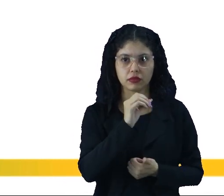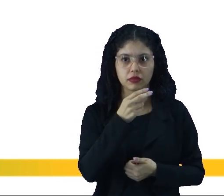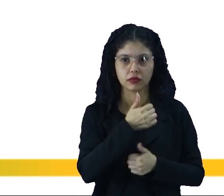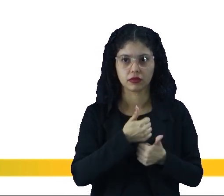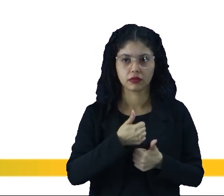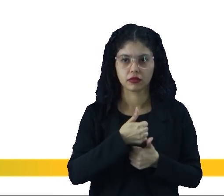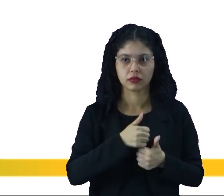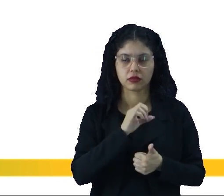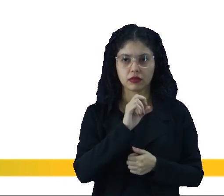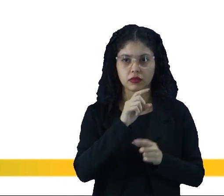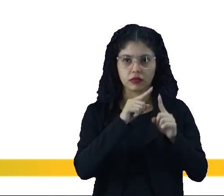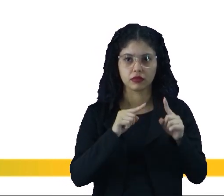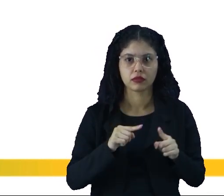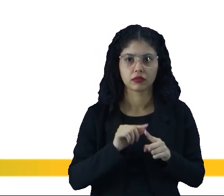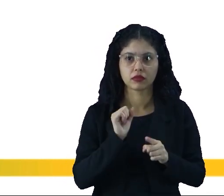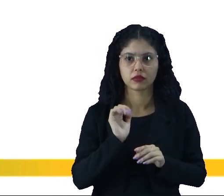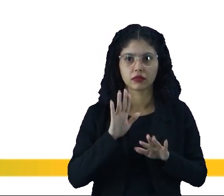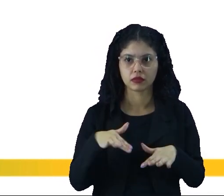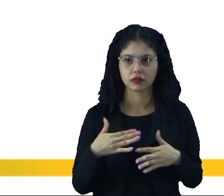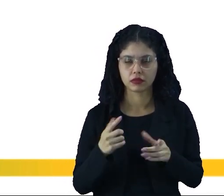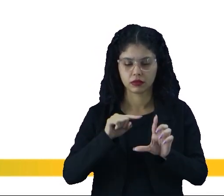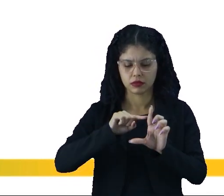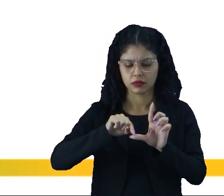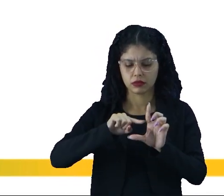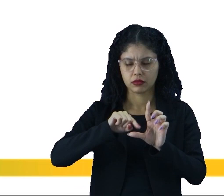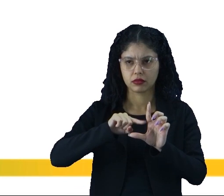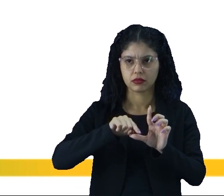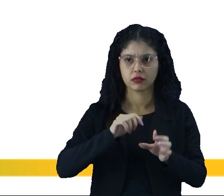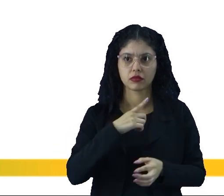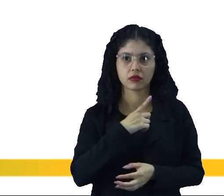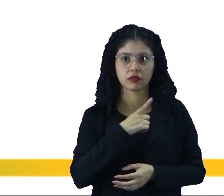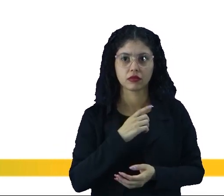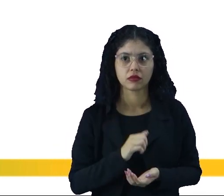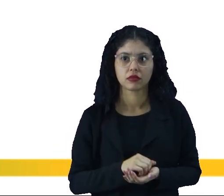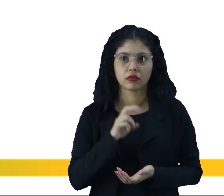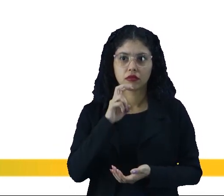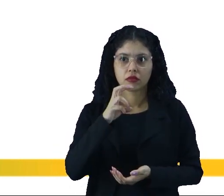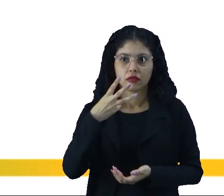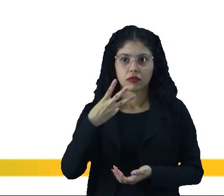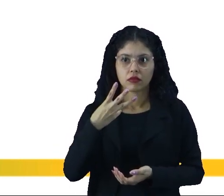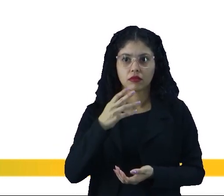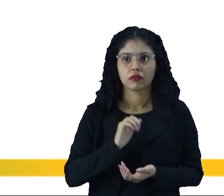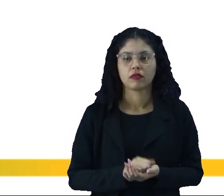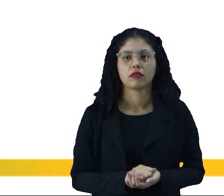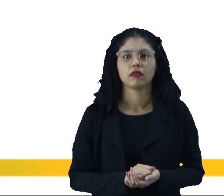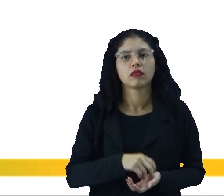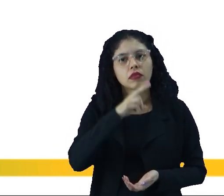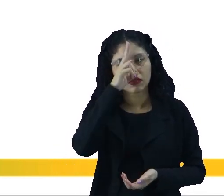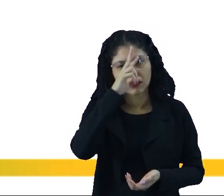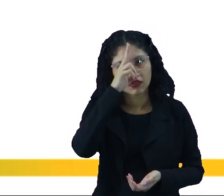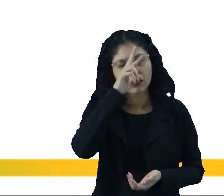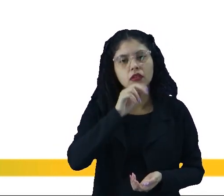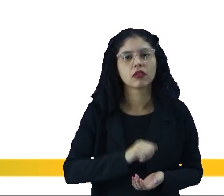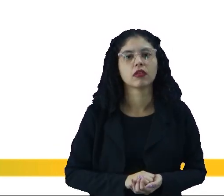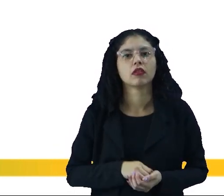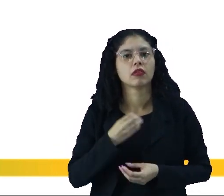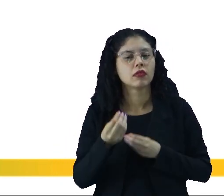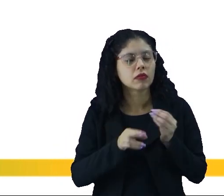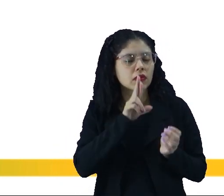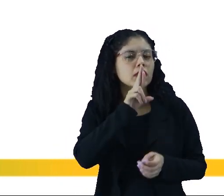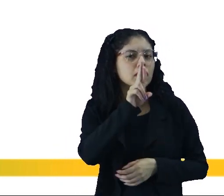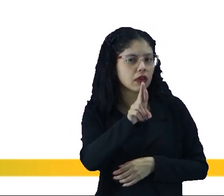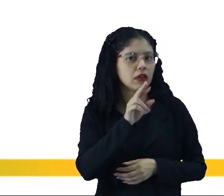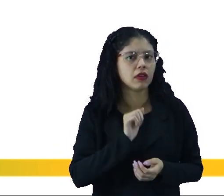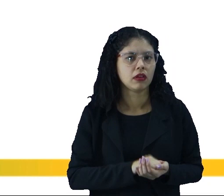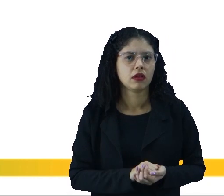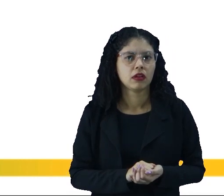lugar do ΔS. Qual é o ângulo que nós temos ali? 53 graus. Lembram como é que a gente